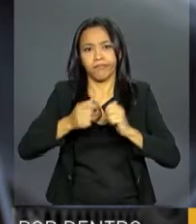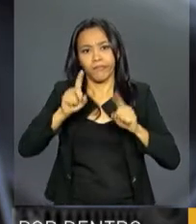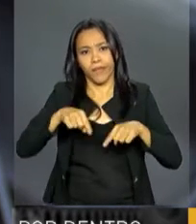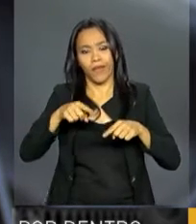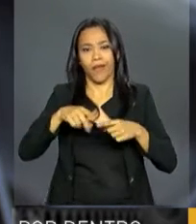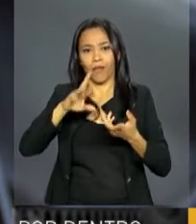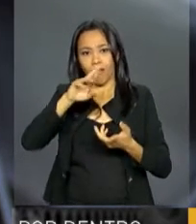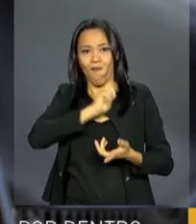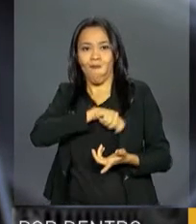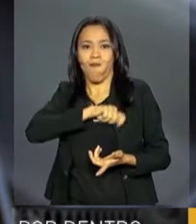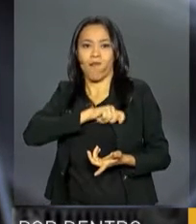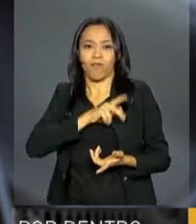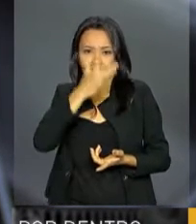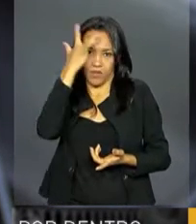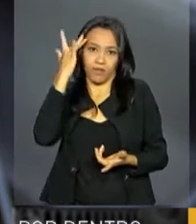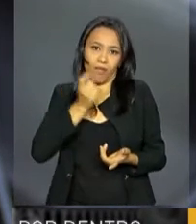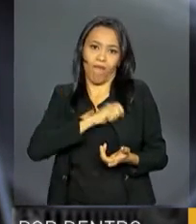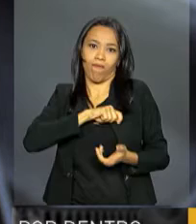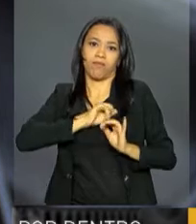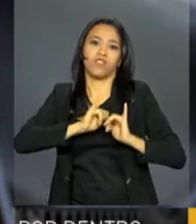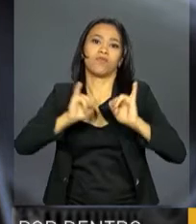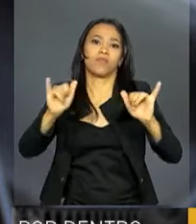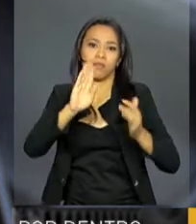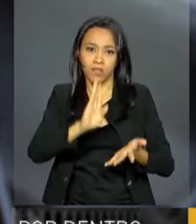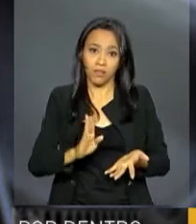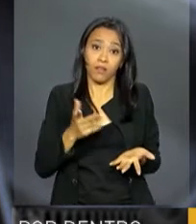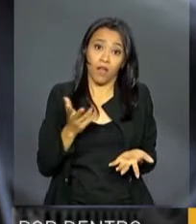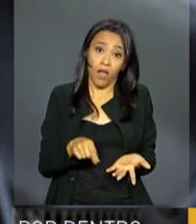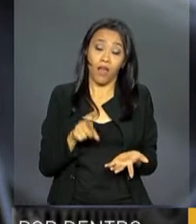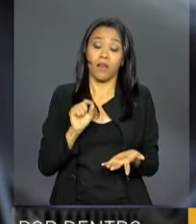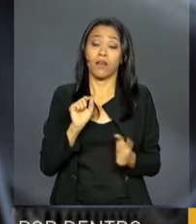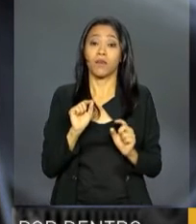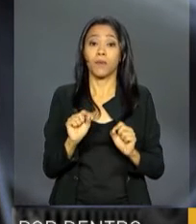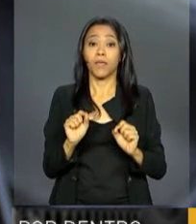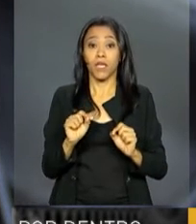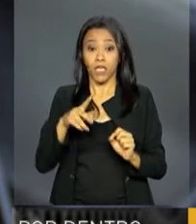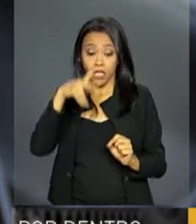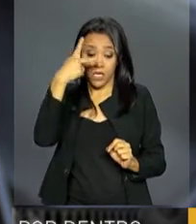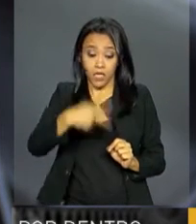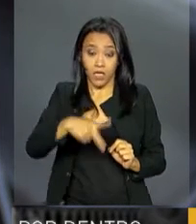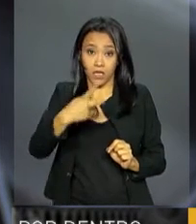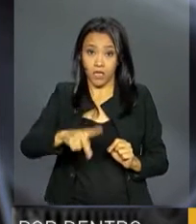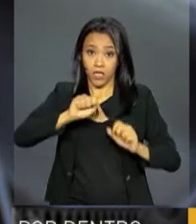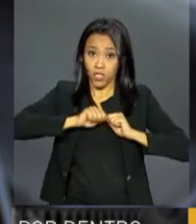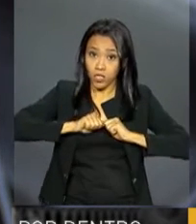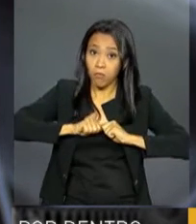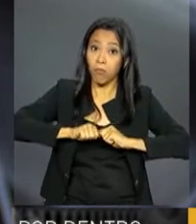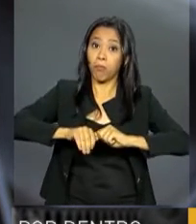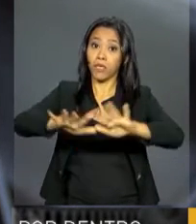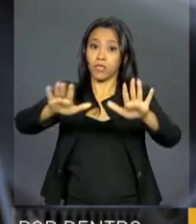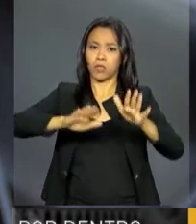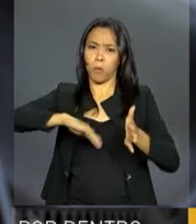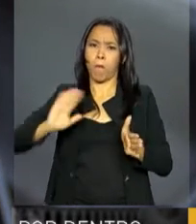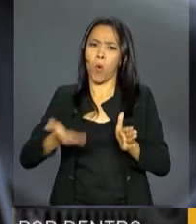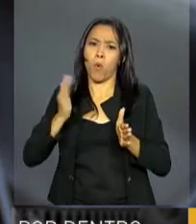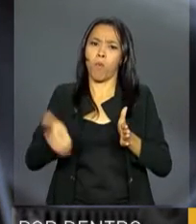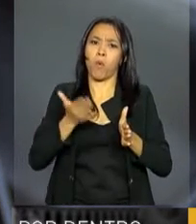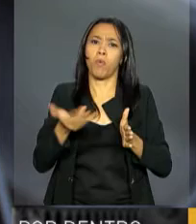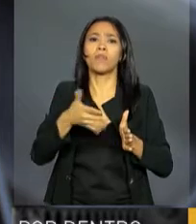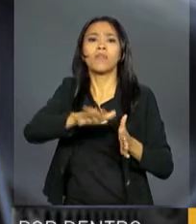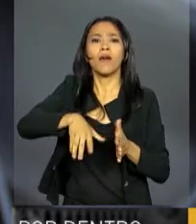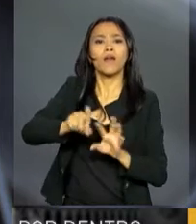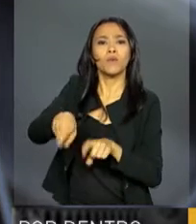distorções maliciosas é objeto do entendimento de que a nossa expansão de produção agro-pecuária